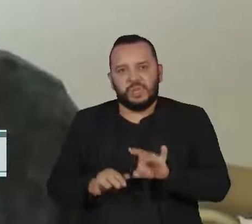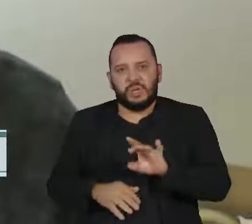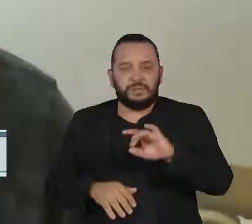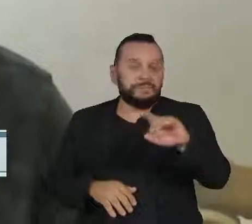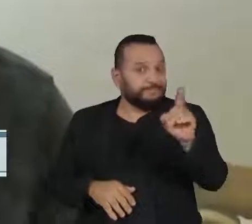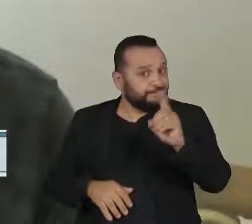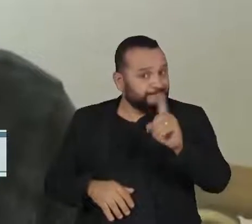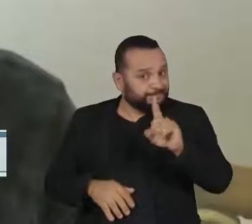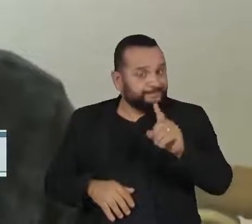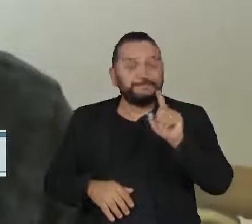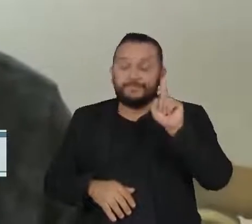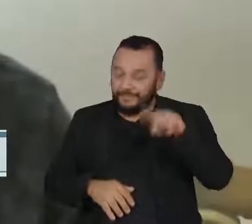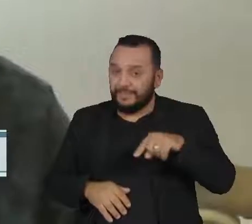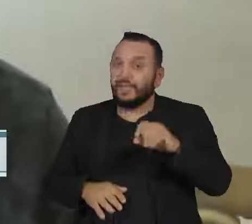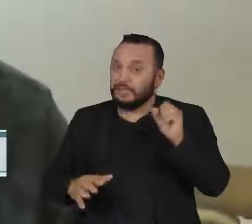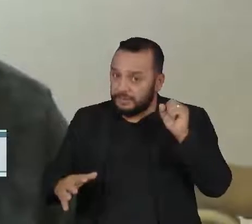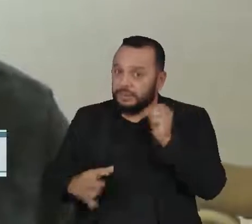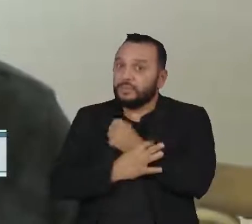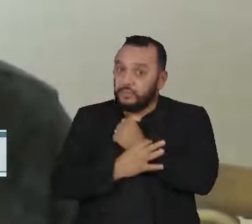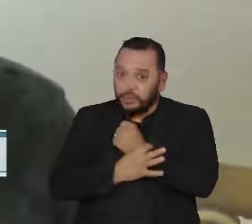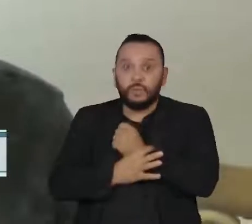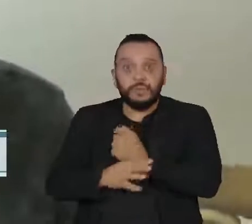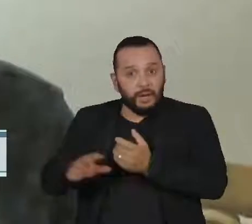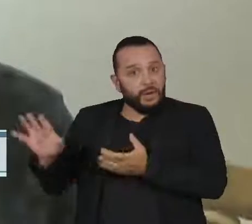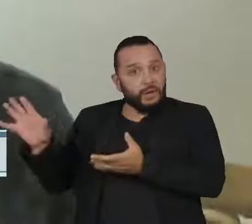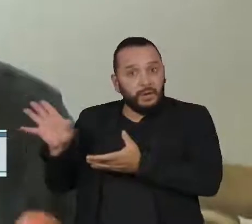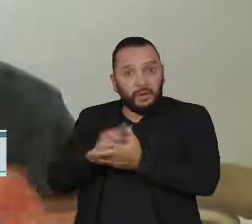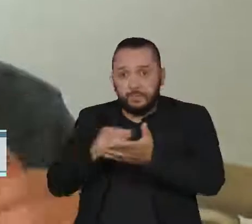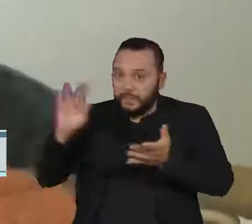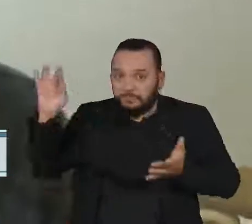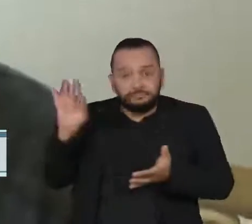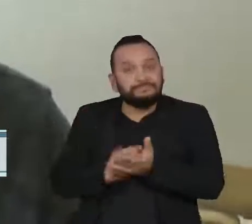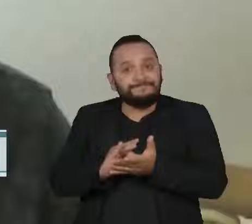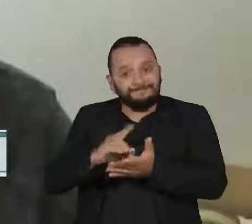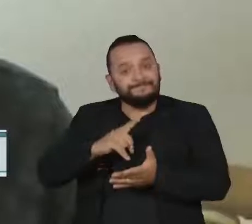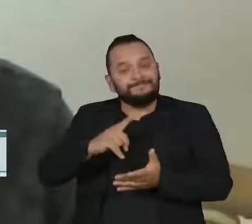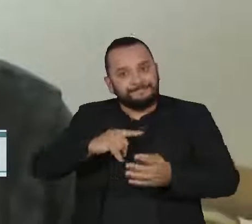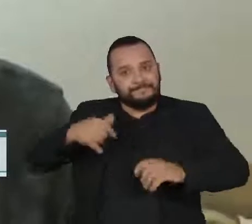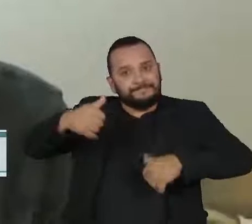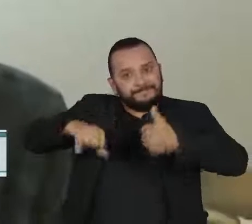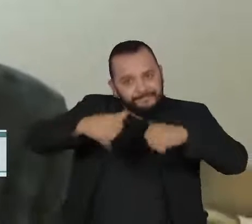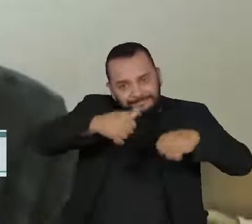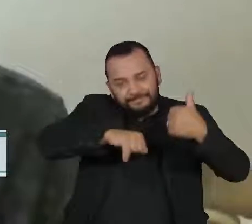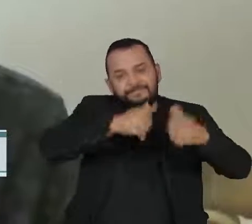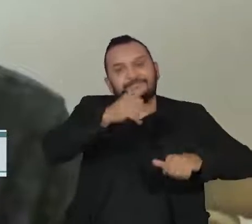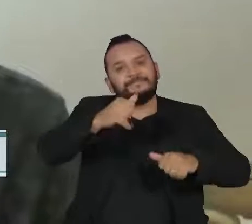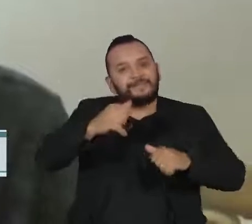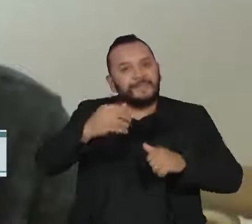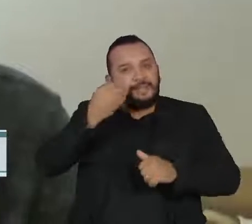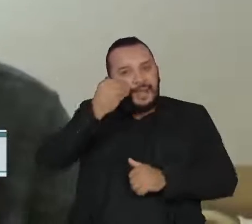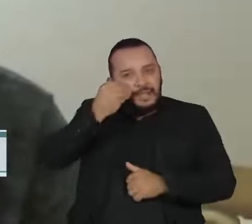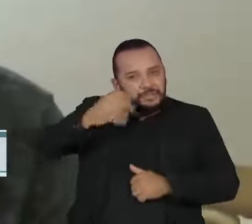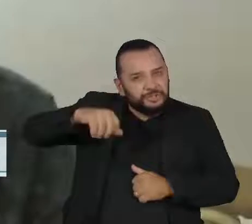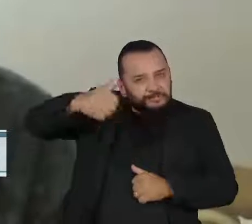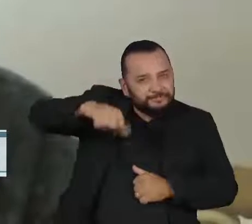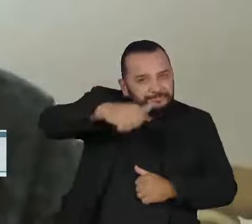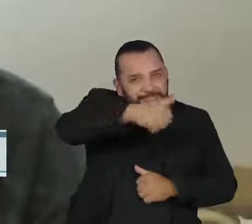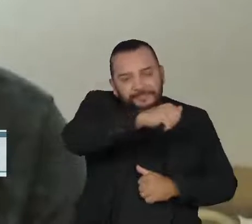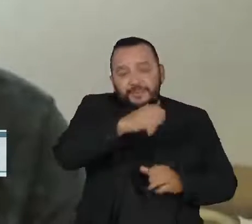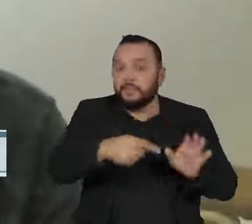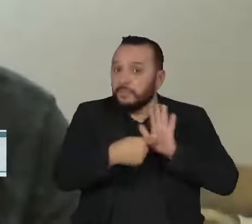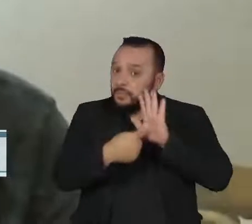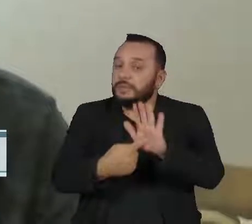de improvisação, mas é uma cópia que passa por testes que são validados cientificamente, demonstrando que ele